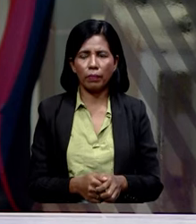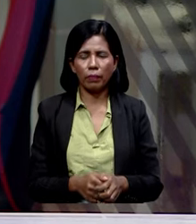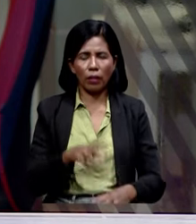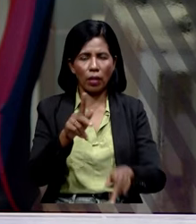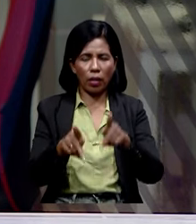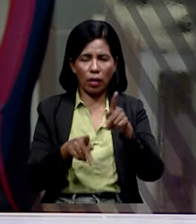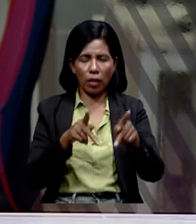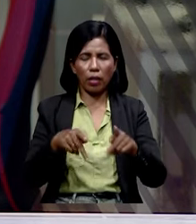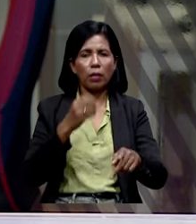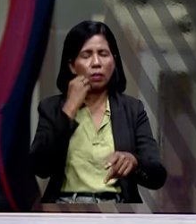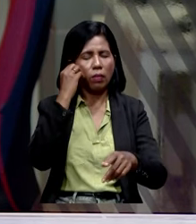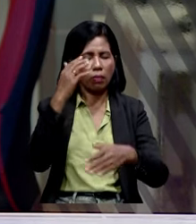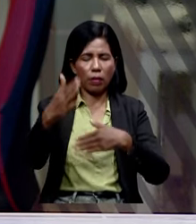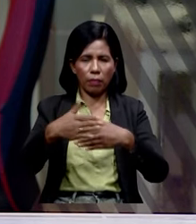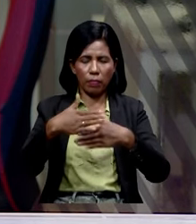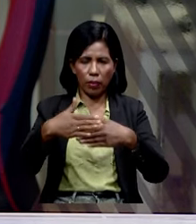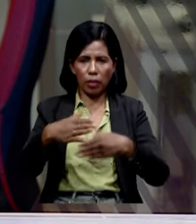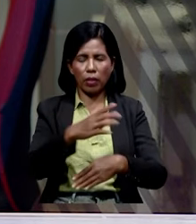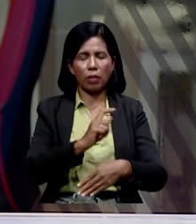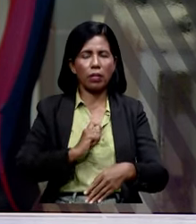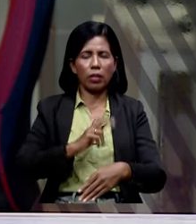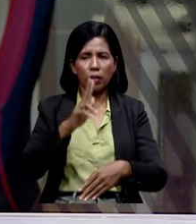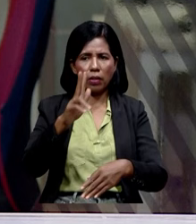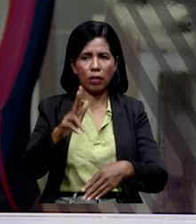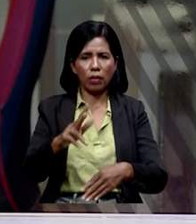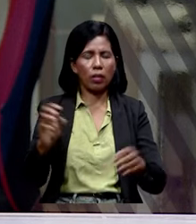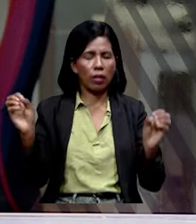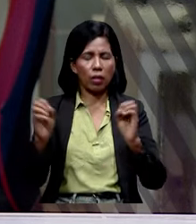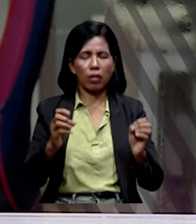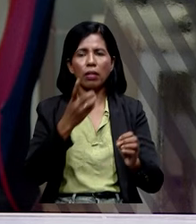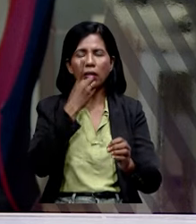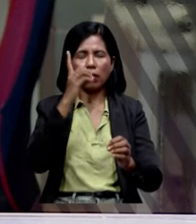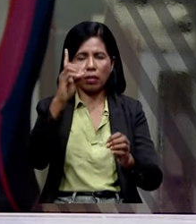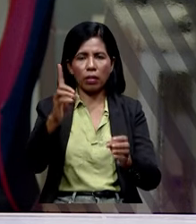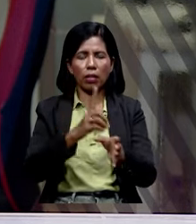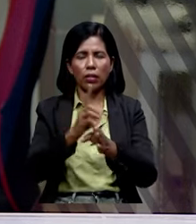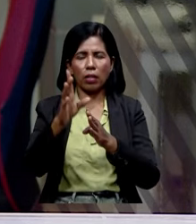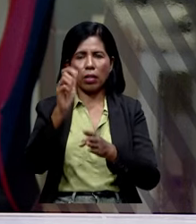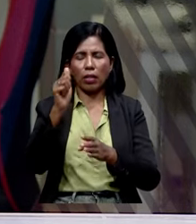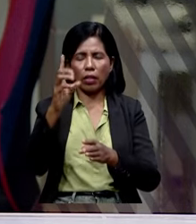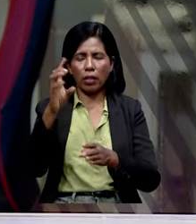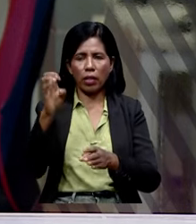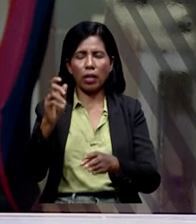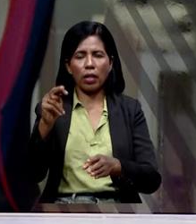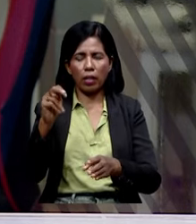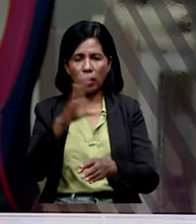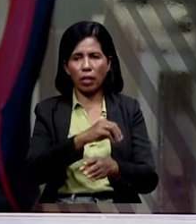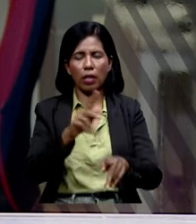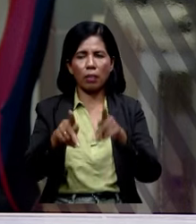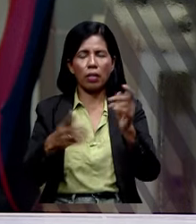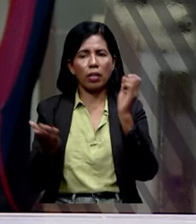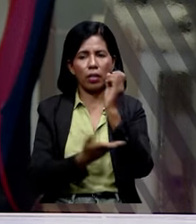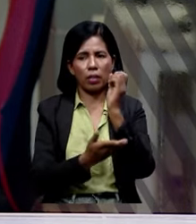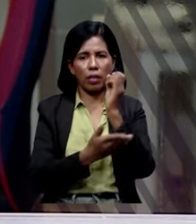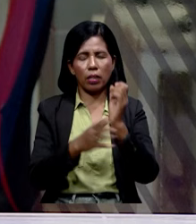Comunidade na BLB se quer em praça independência Tacitolo, discorda a declaração do diretor ADN Cata, comunidade Tacitolo, TCR